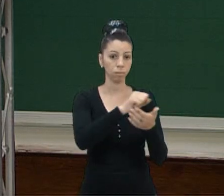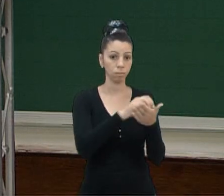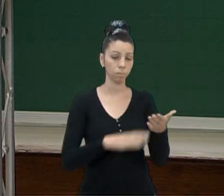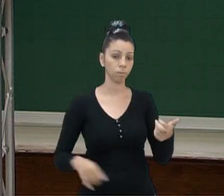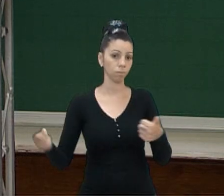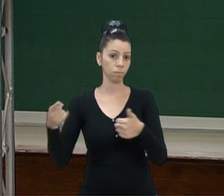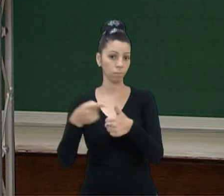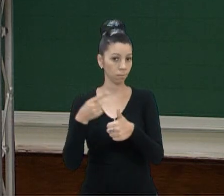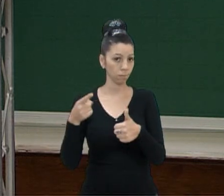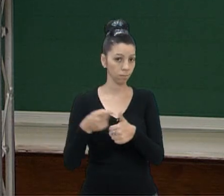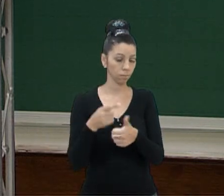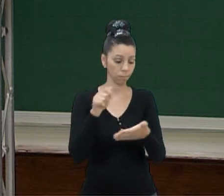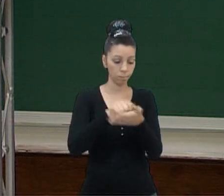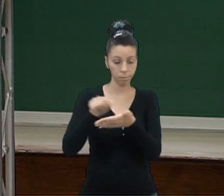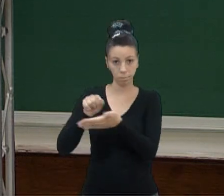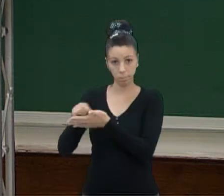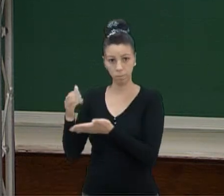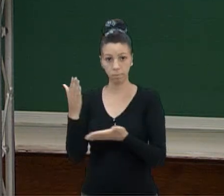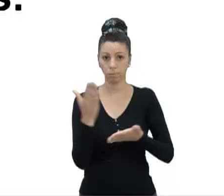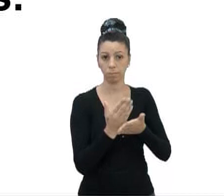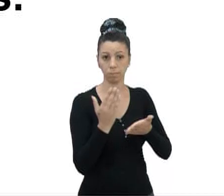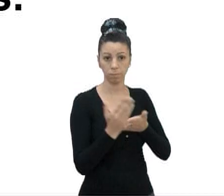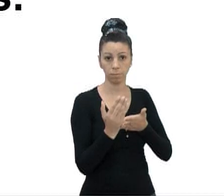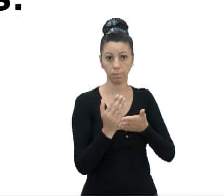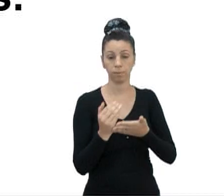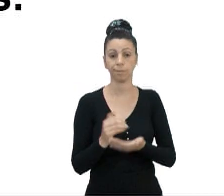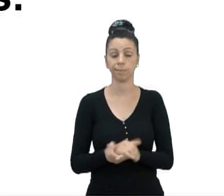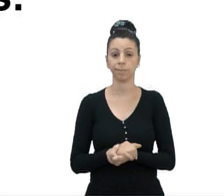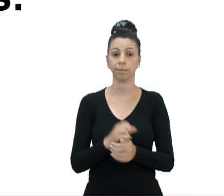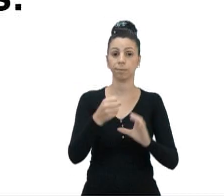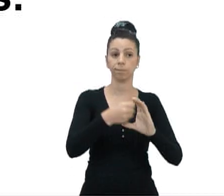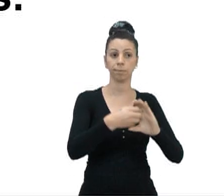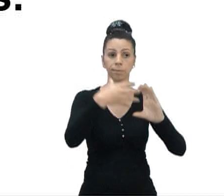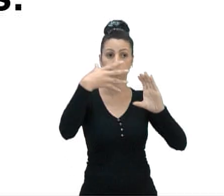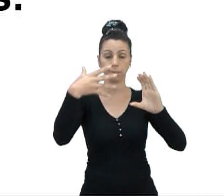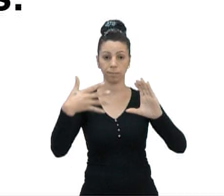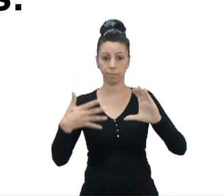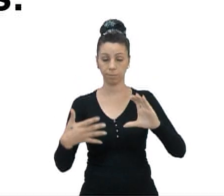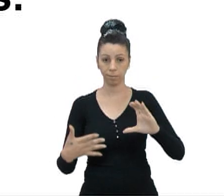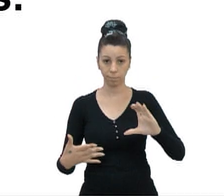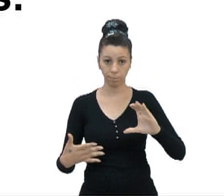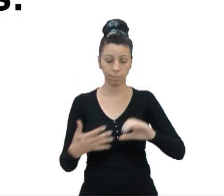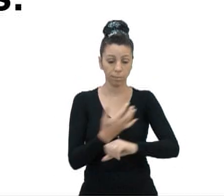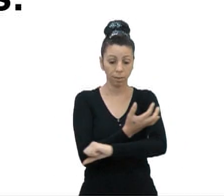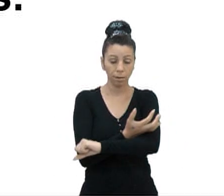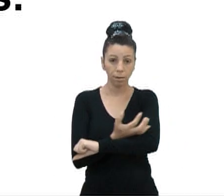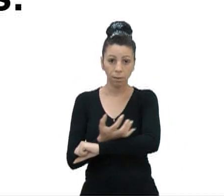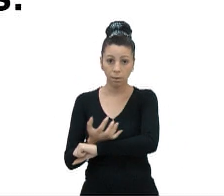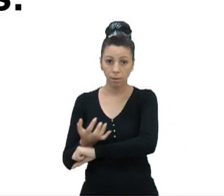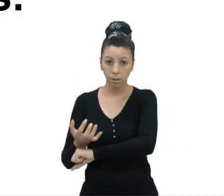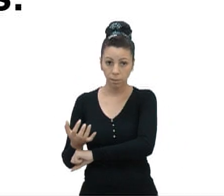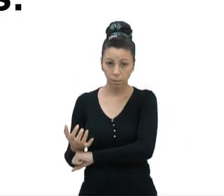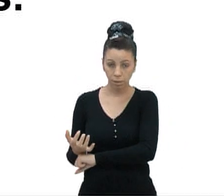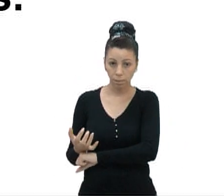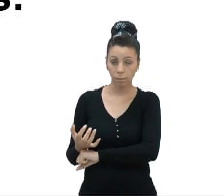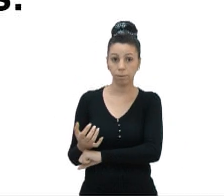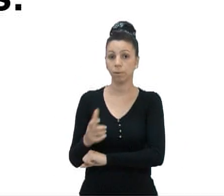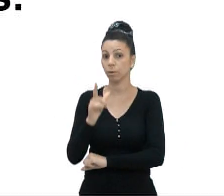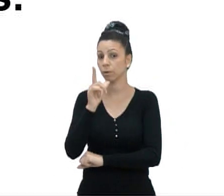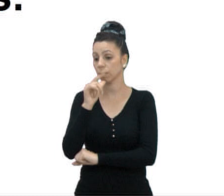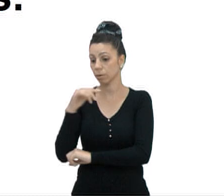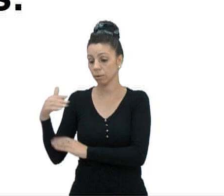Atividade 1 ali, vocês vão escrever lá no caderno de vocês, caracterizando o relevo e hidrografia do continente